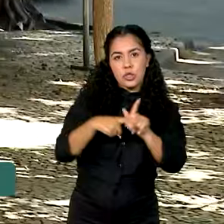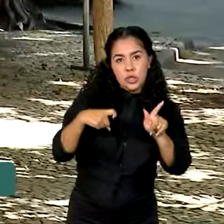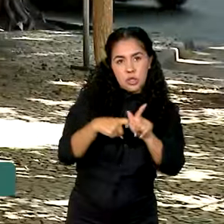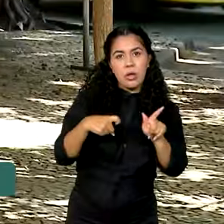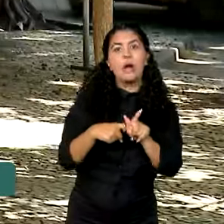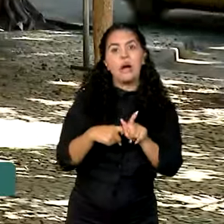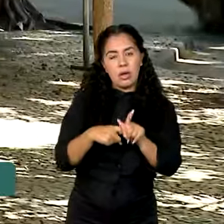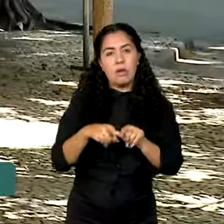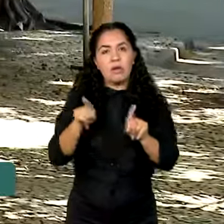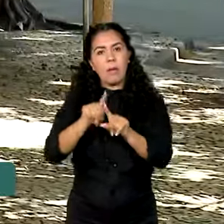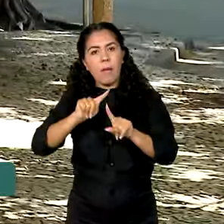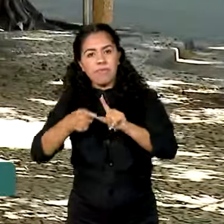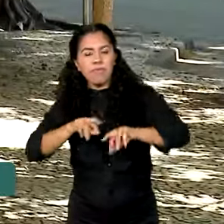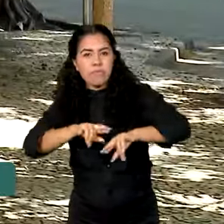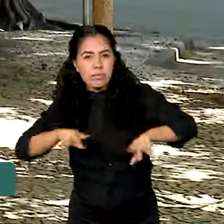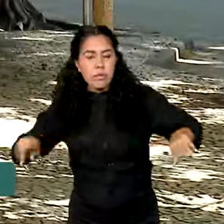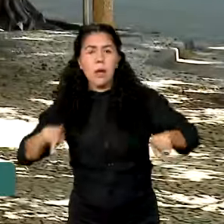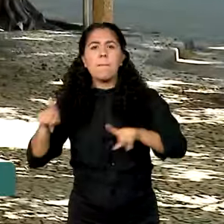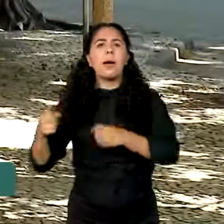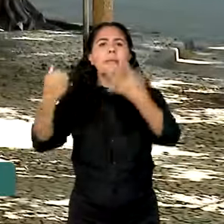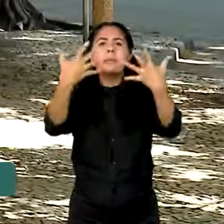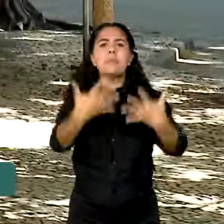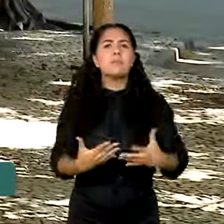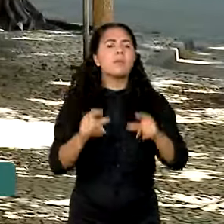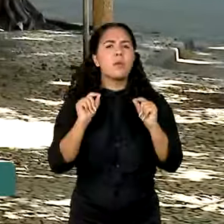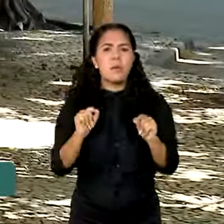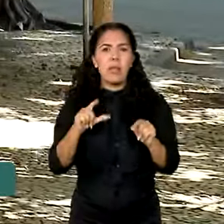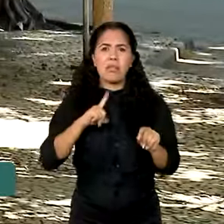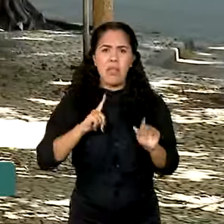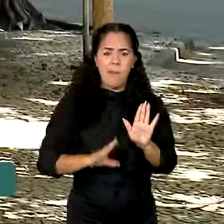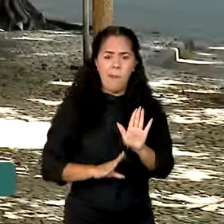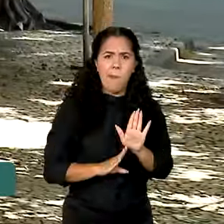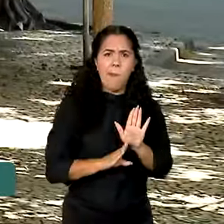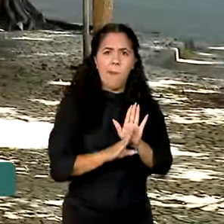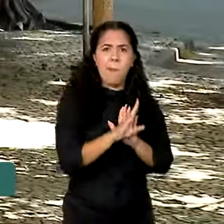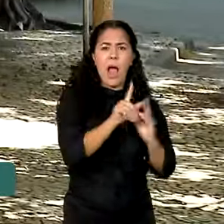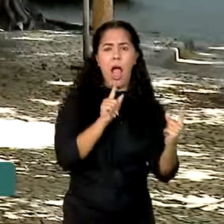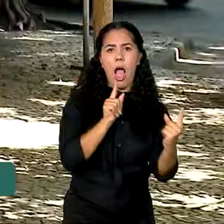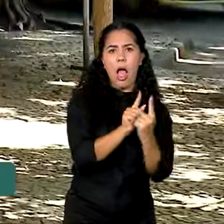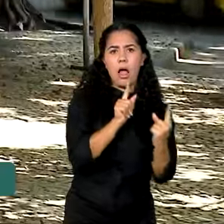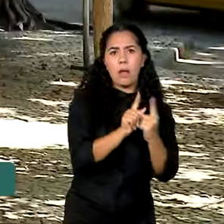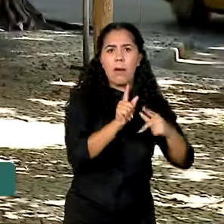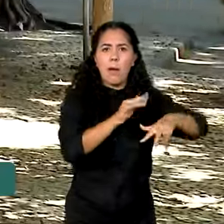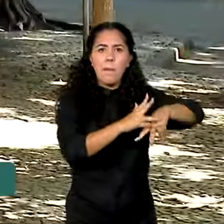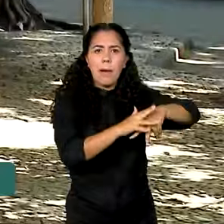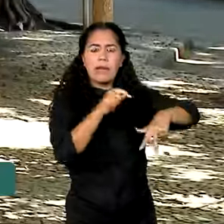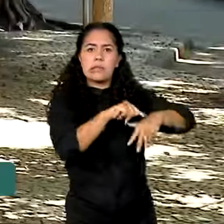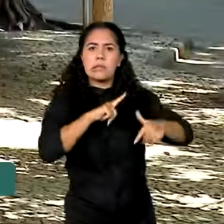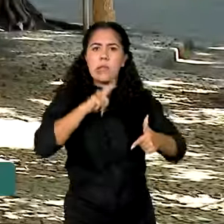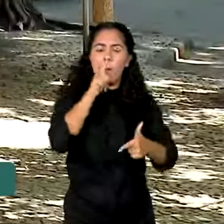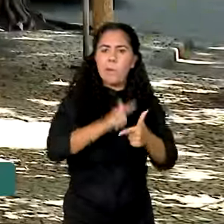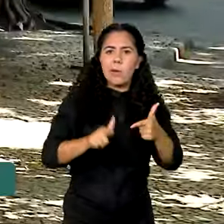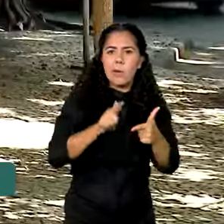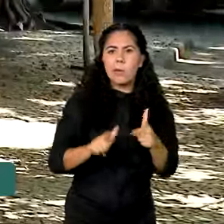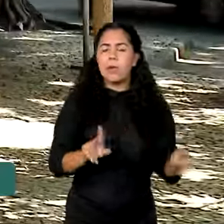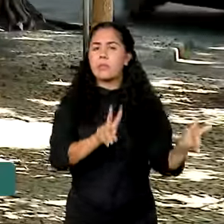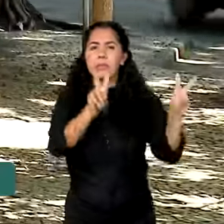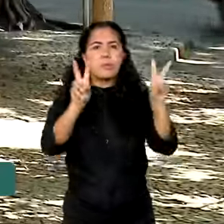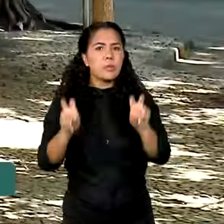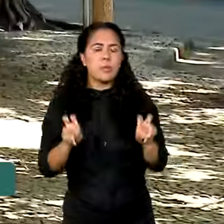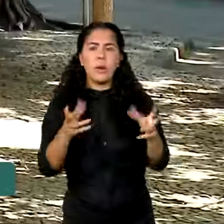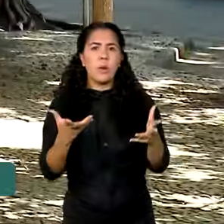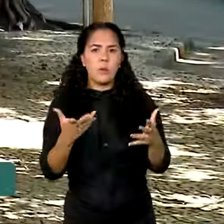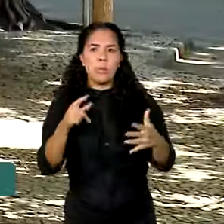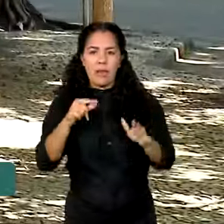Essas entidades afirmam que houve um aumento no atendimento de pacientes com problemas relacionados a